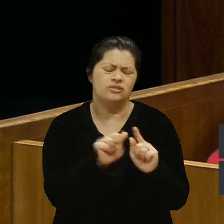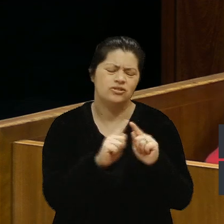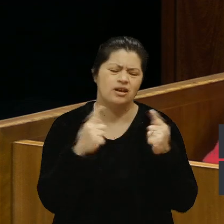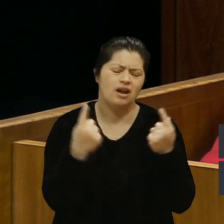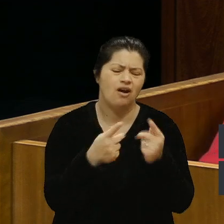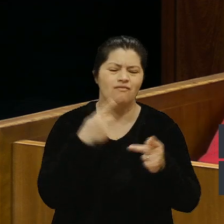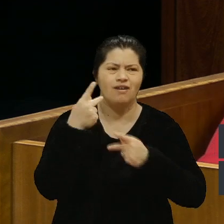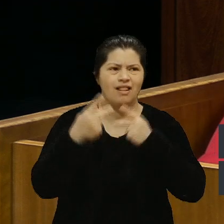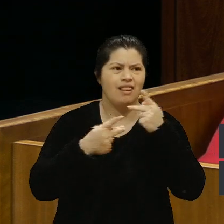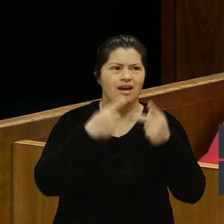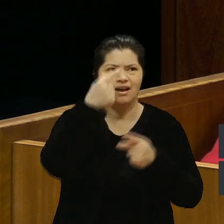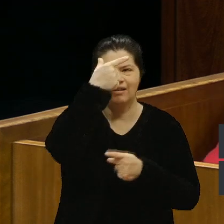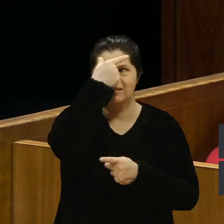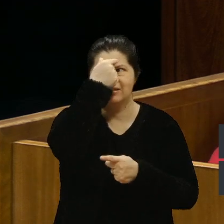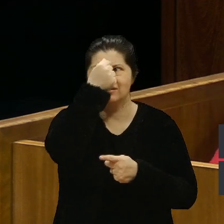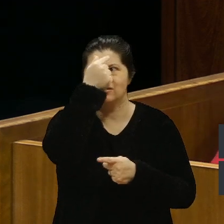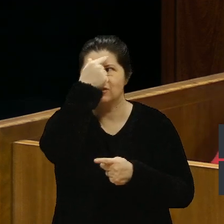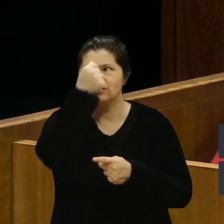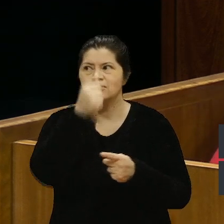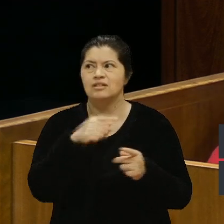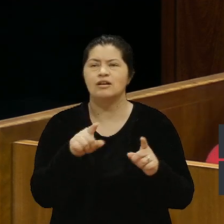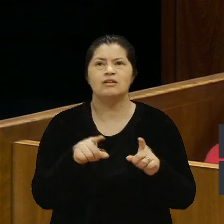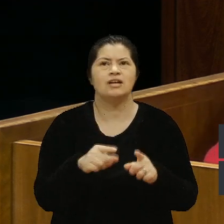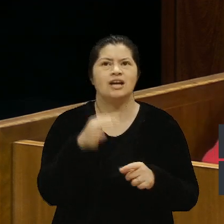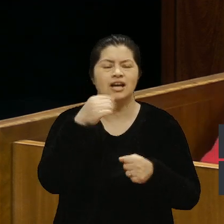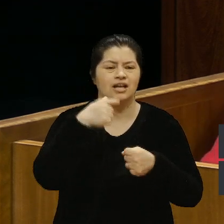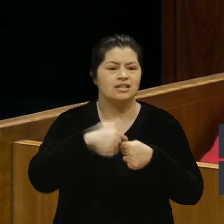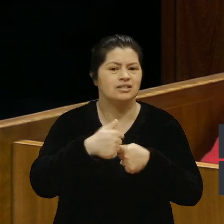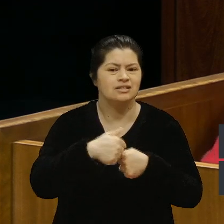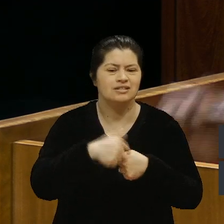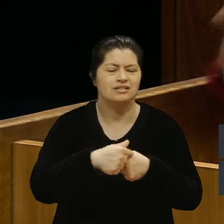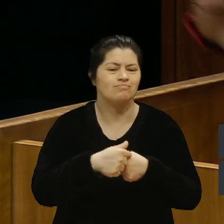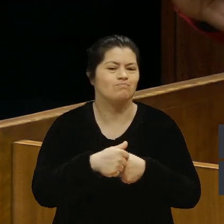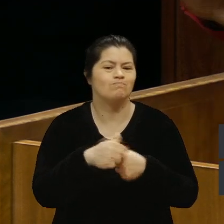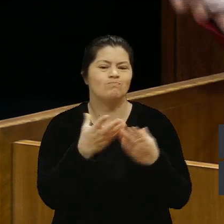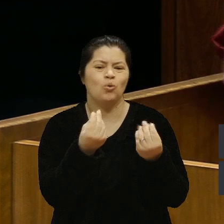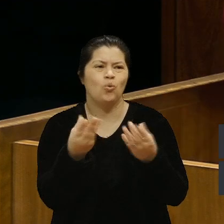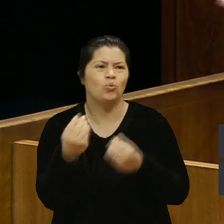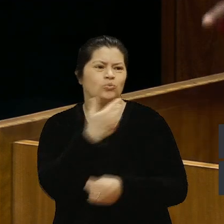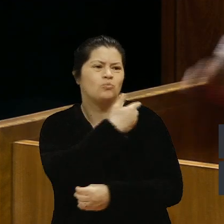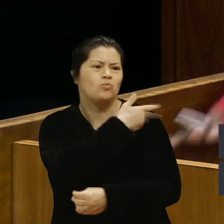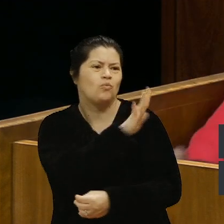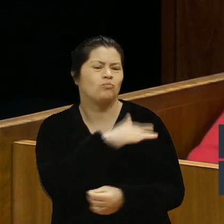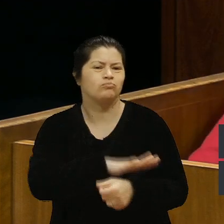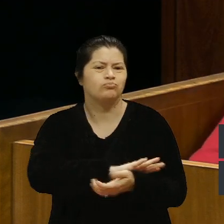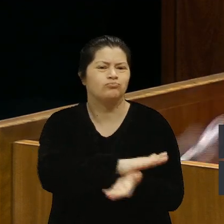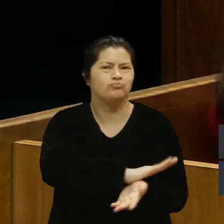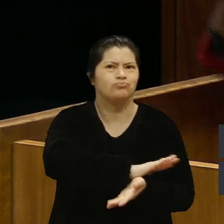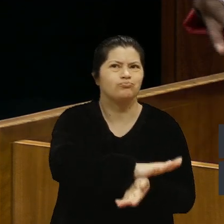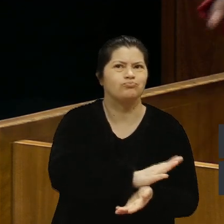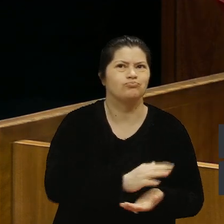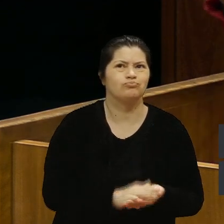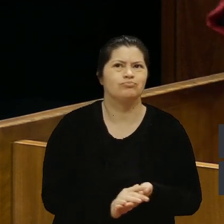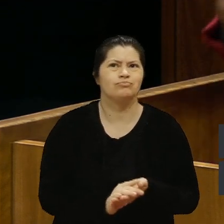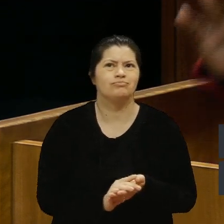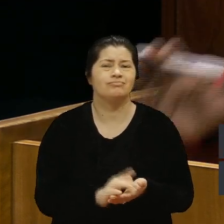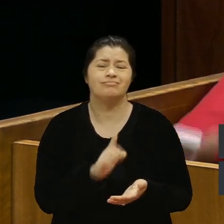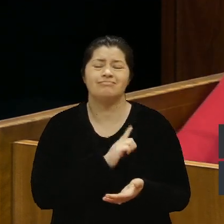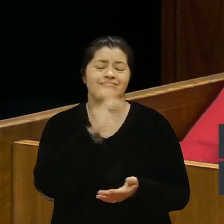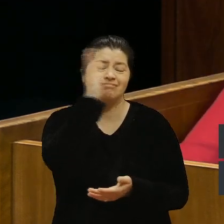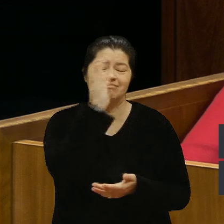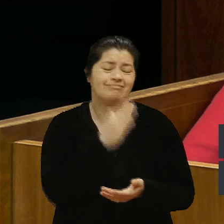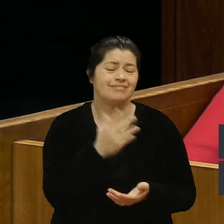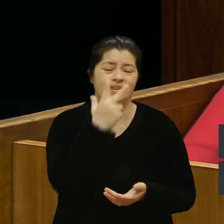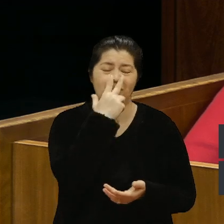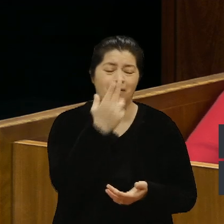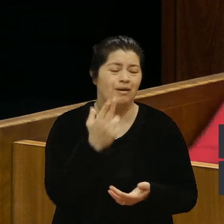dizer Caxias do Sul cheio de racismo, preconceito. Até preconceito eu nem vou falar, por quê? Até brasileiro faz preconceito com o